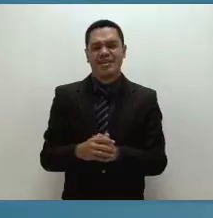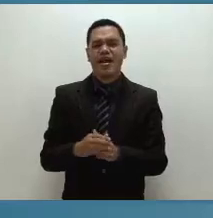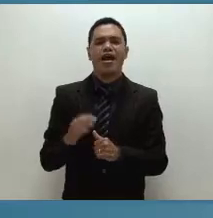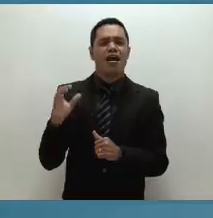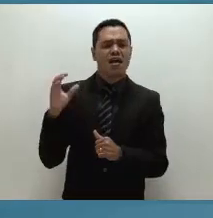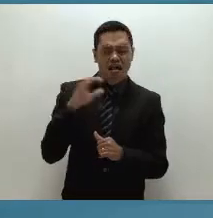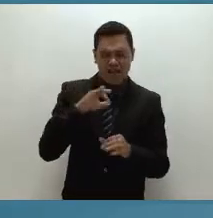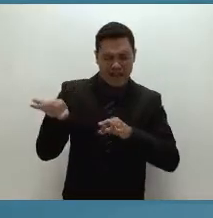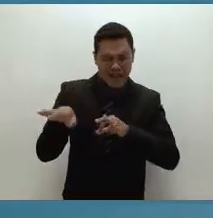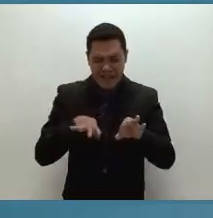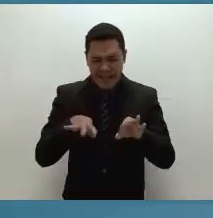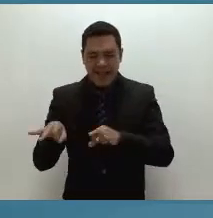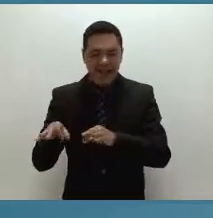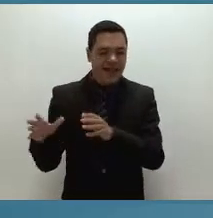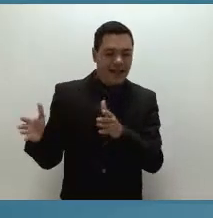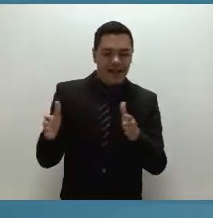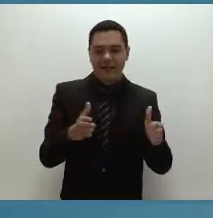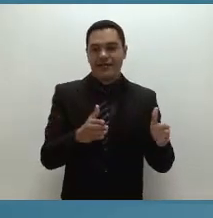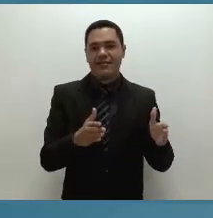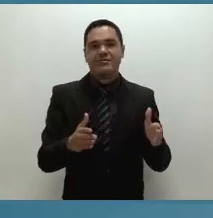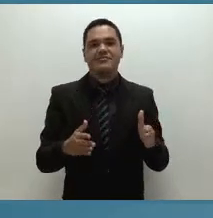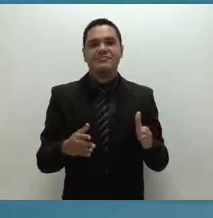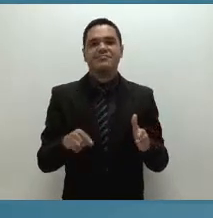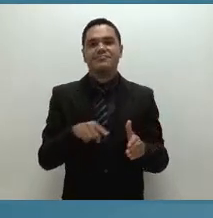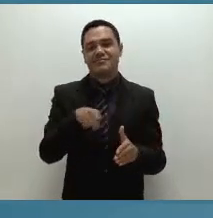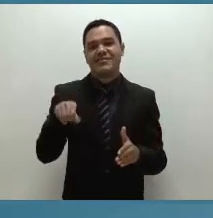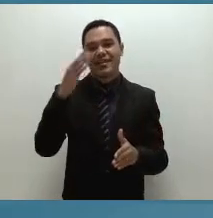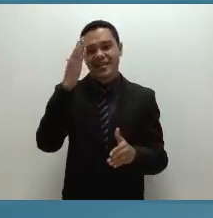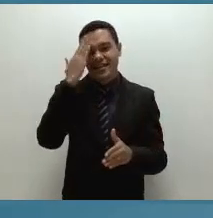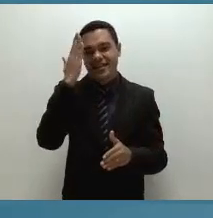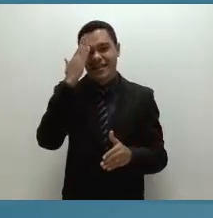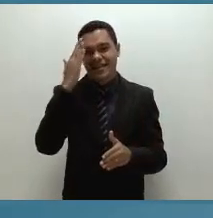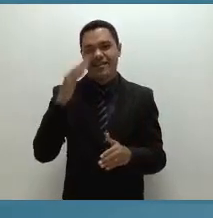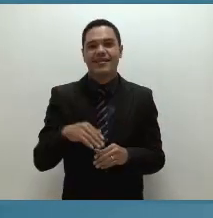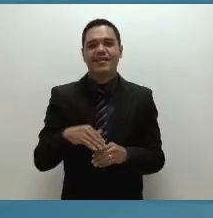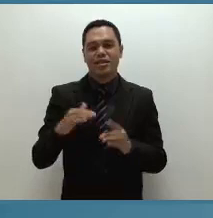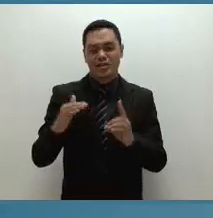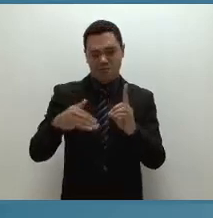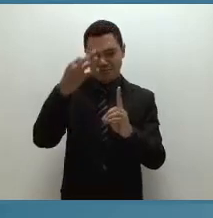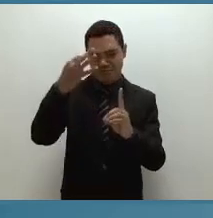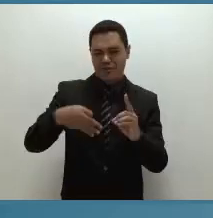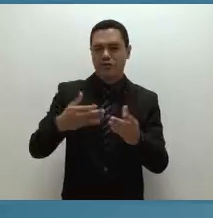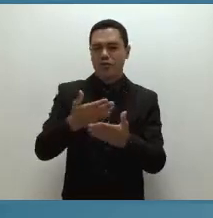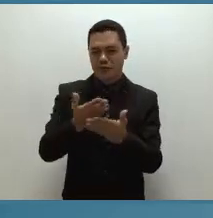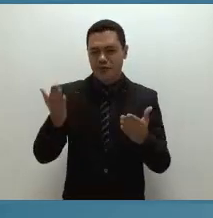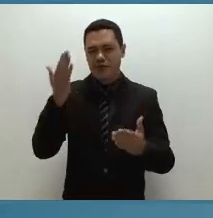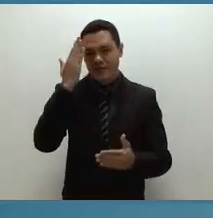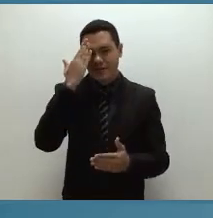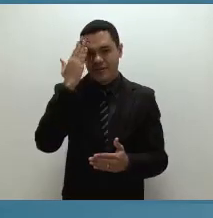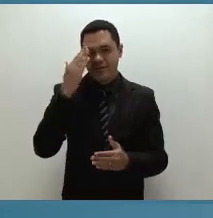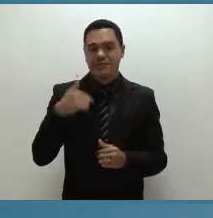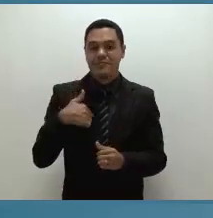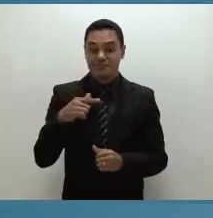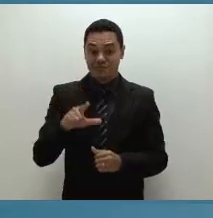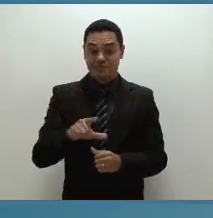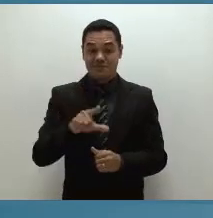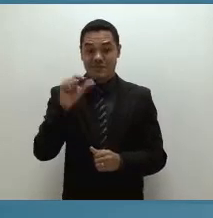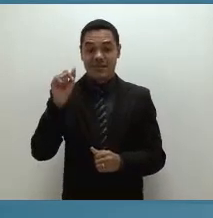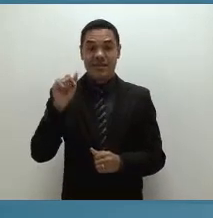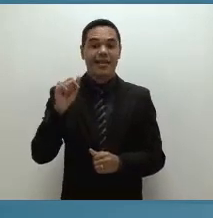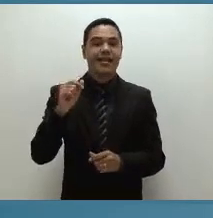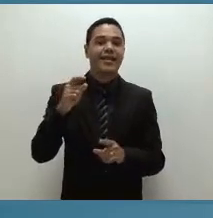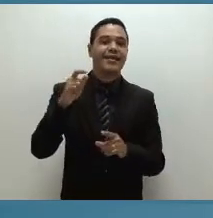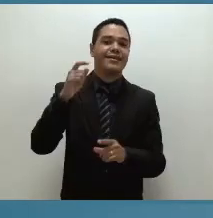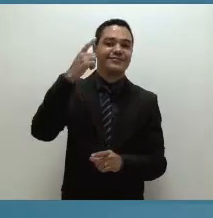a posse, Vossa Excelência sabe, os demais desembargadores também. Fui escolhida na